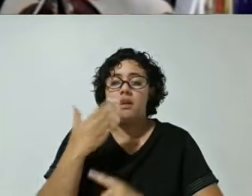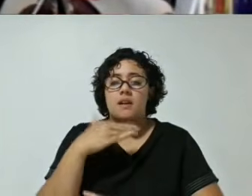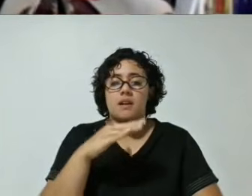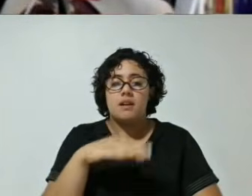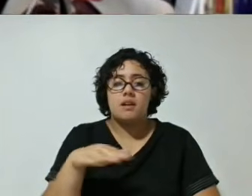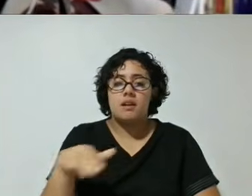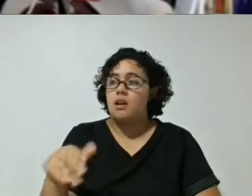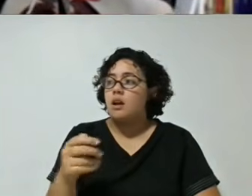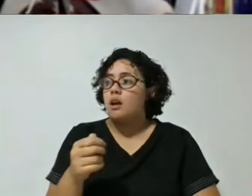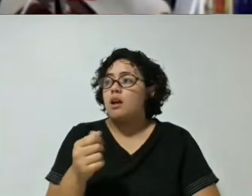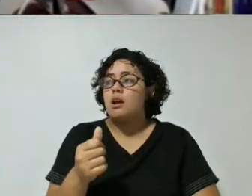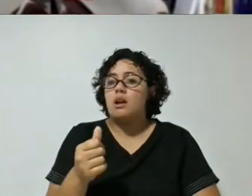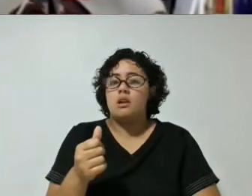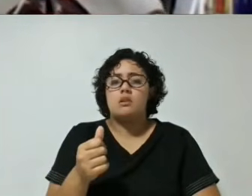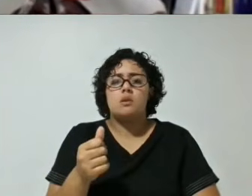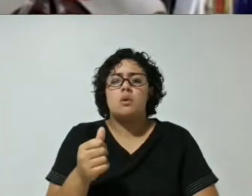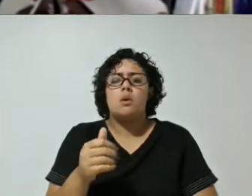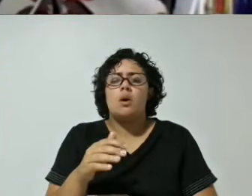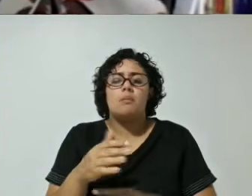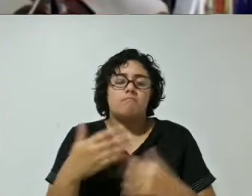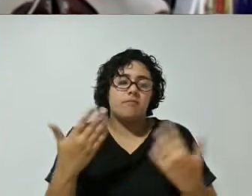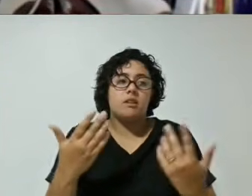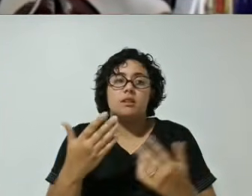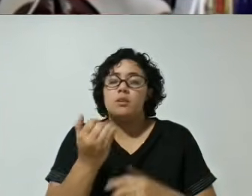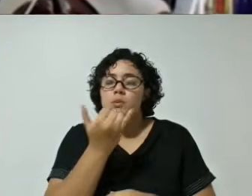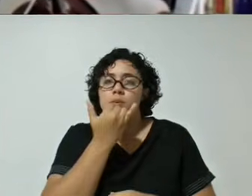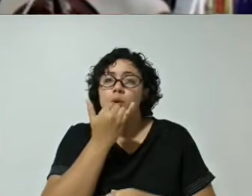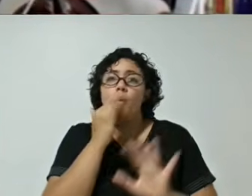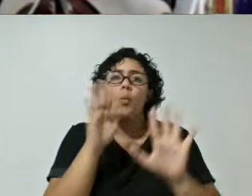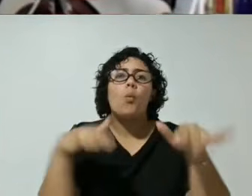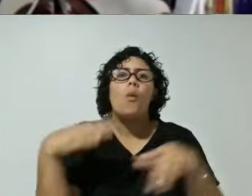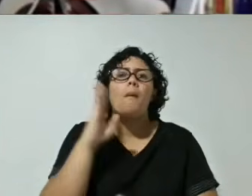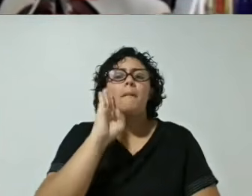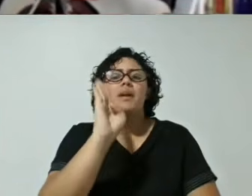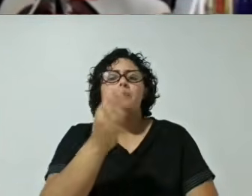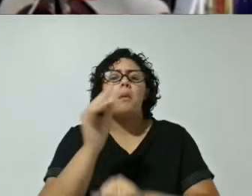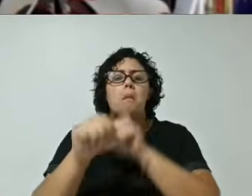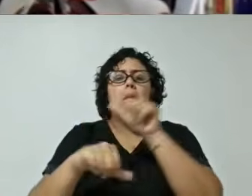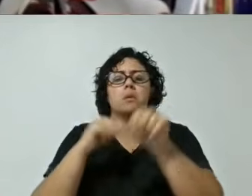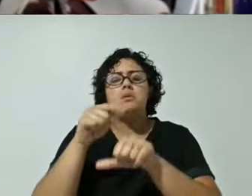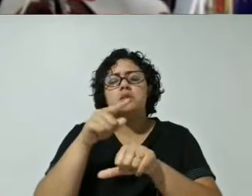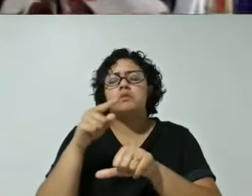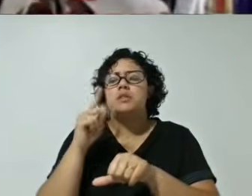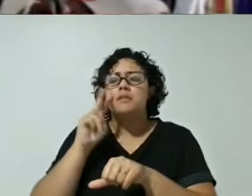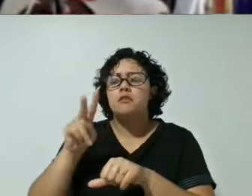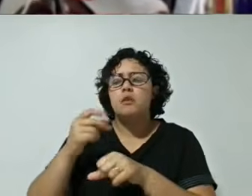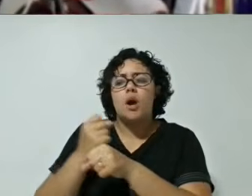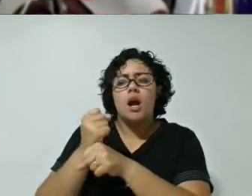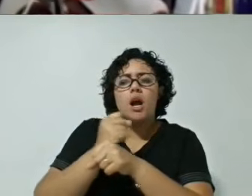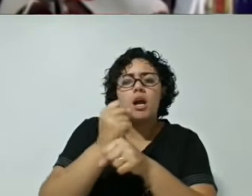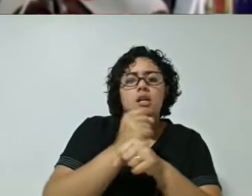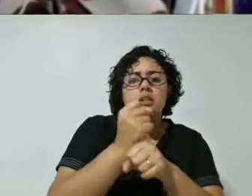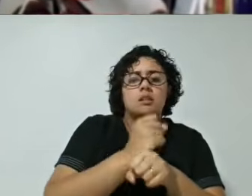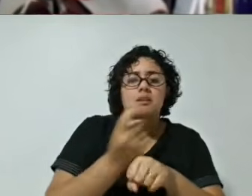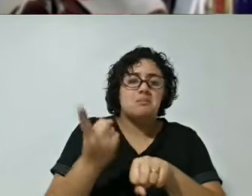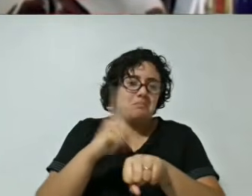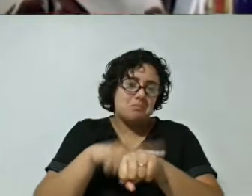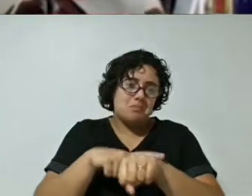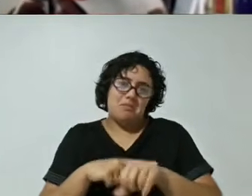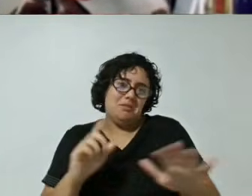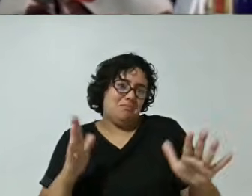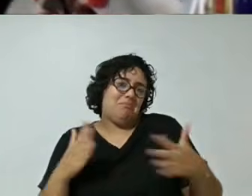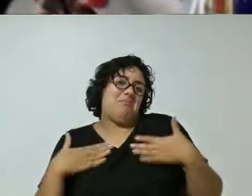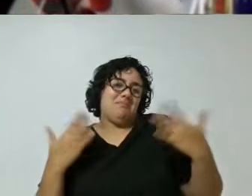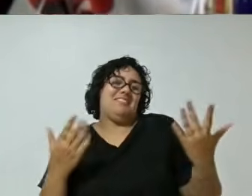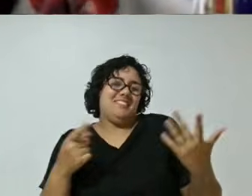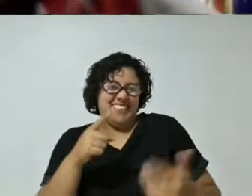foram as principais mudanças que ocorreram ao longo dos anos e os momentos que marcaram, fora esse que foi extremamente marcante,